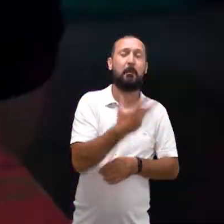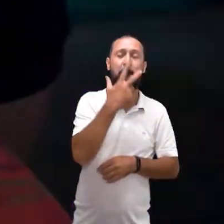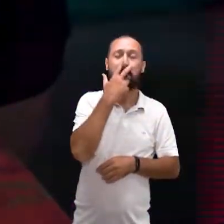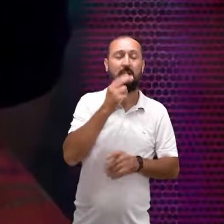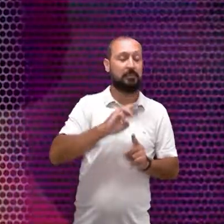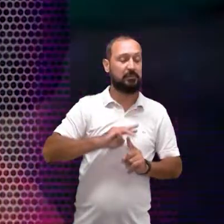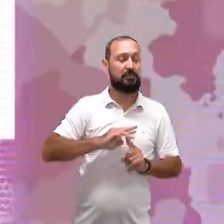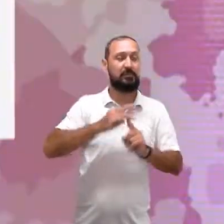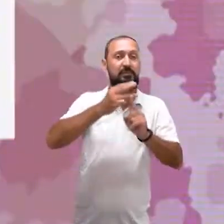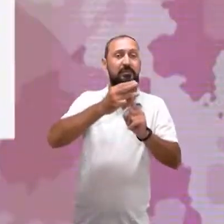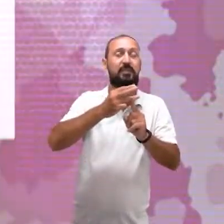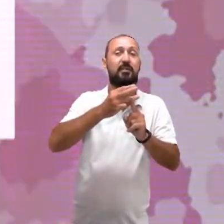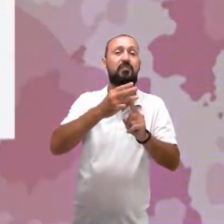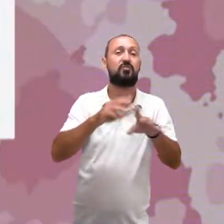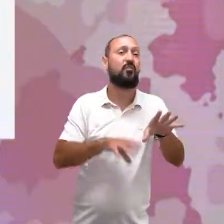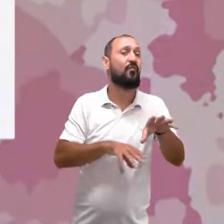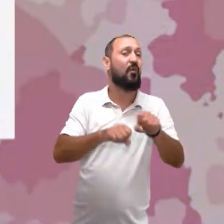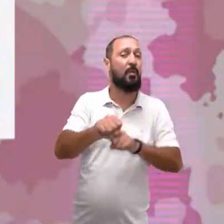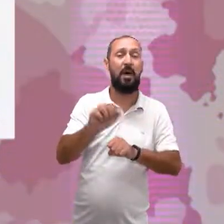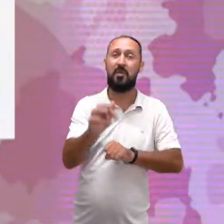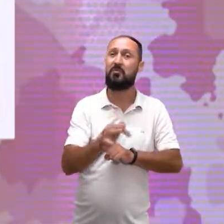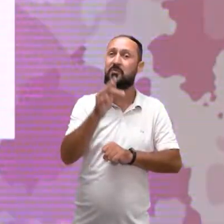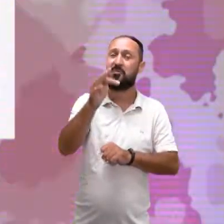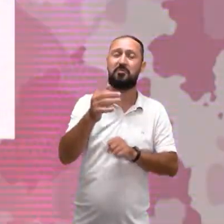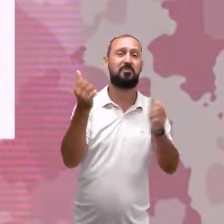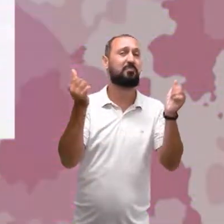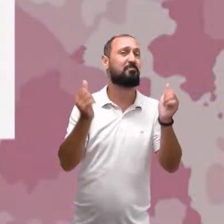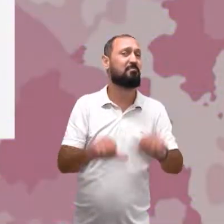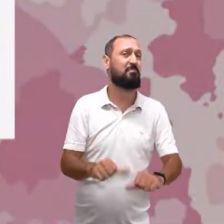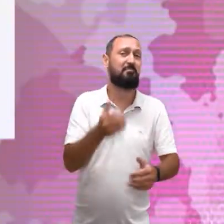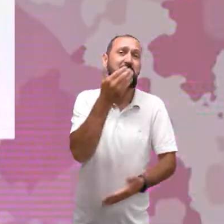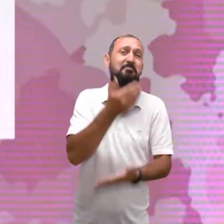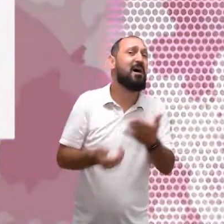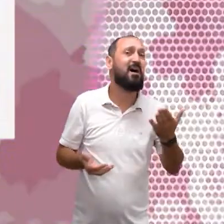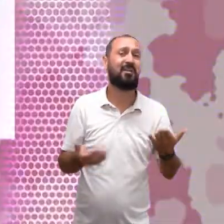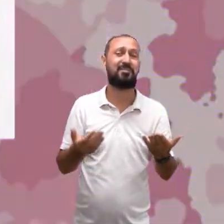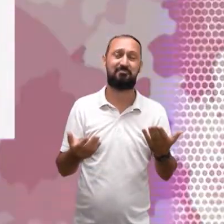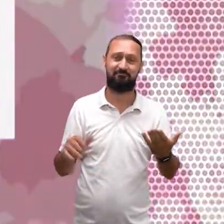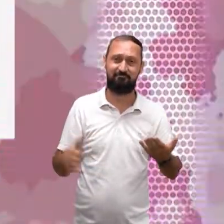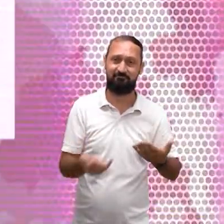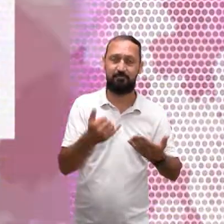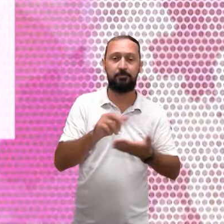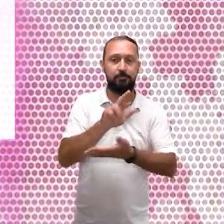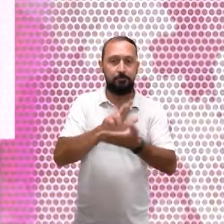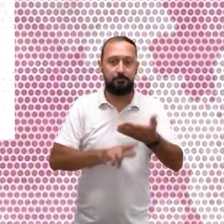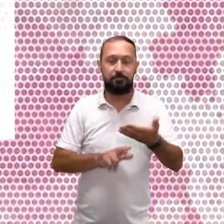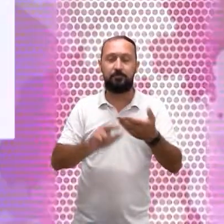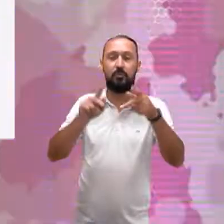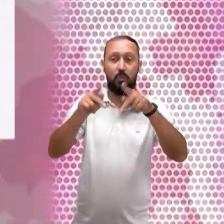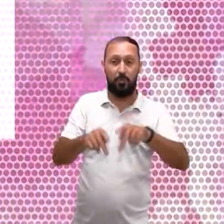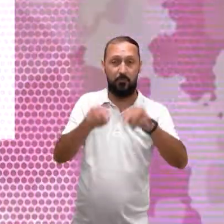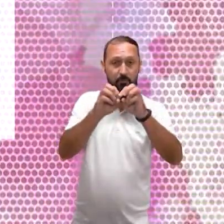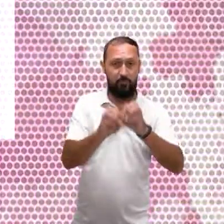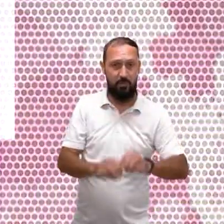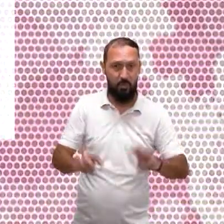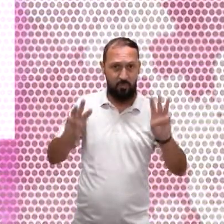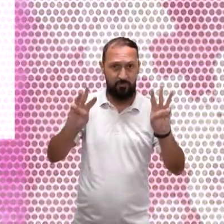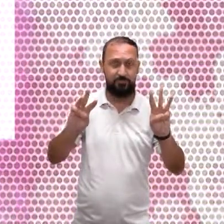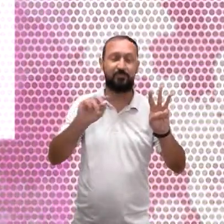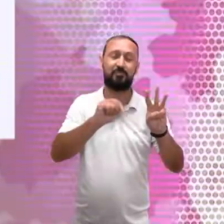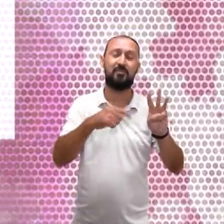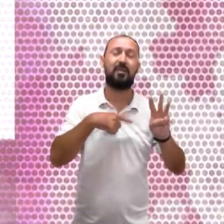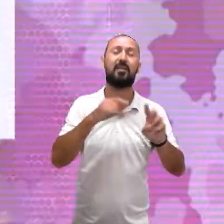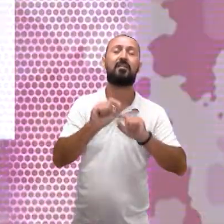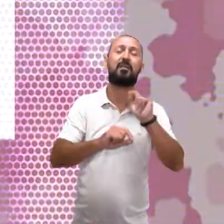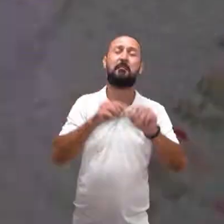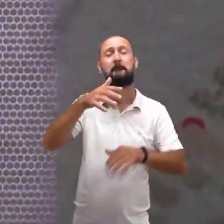menos oportunidades de conseguirem um diploma universitário. Ainda segundo o relatório do Fundo de População das Nações